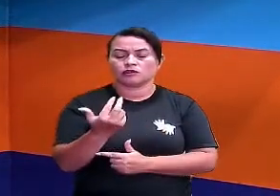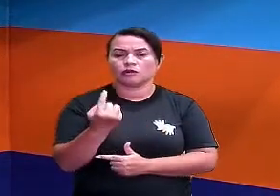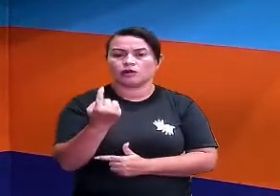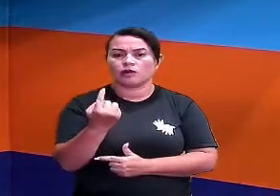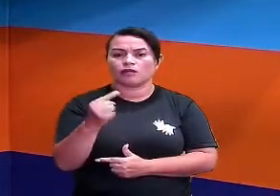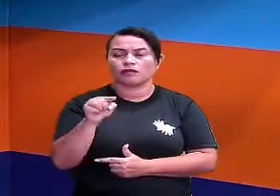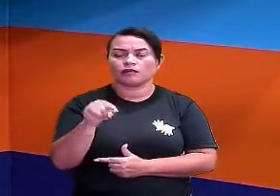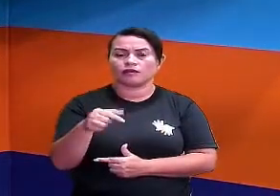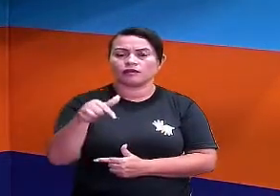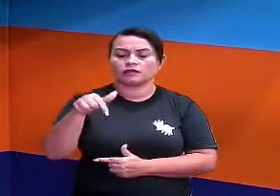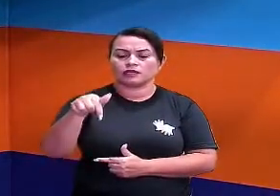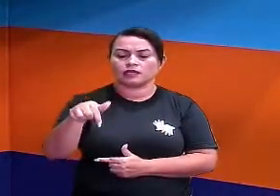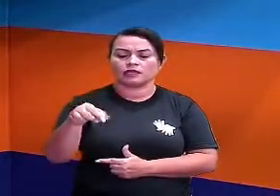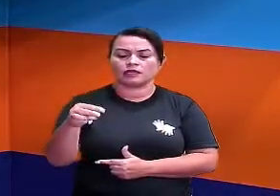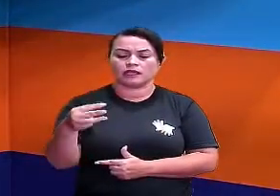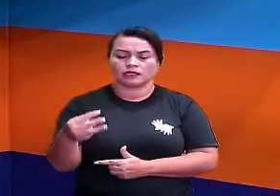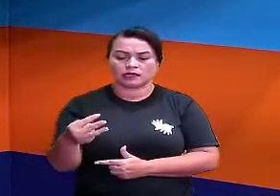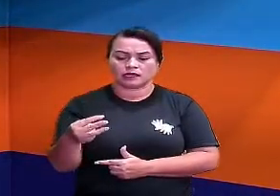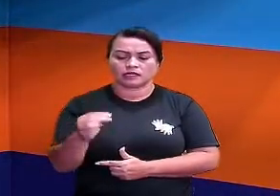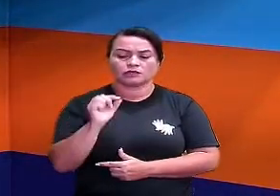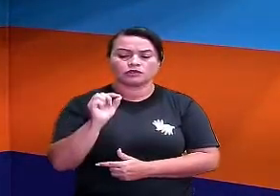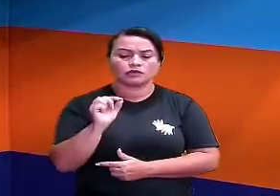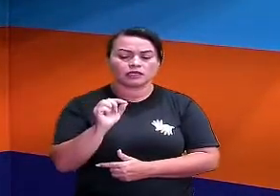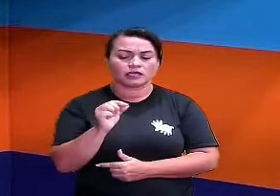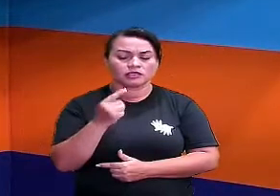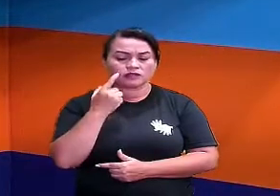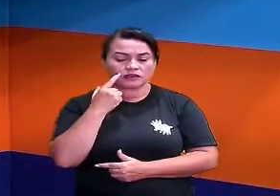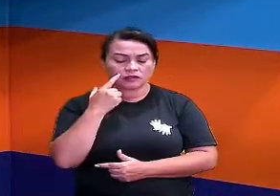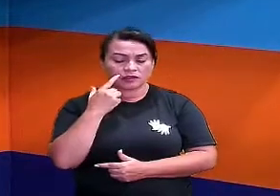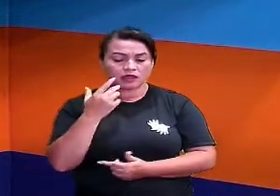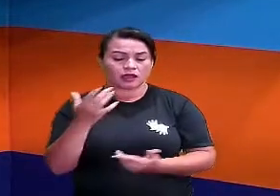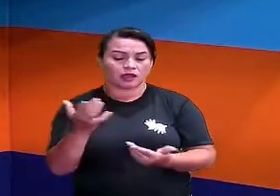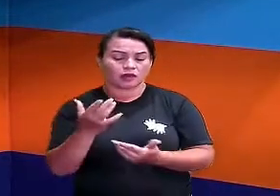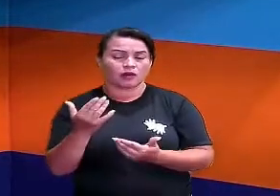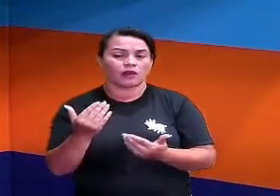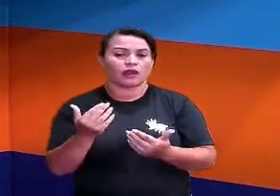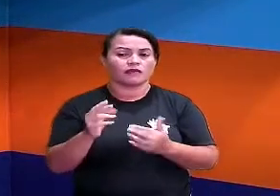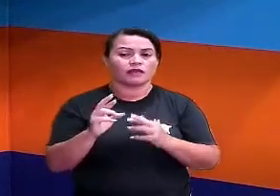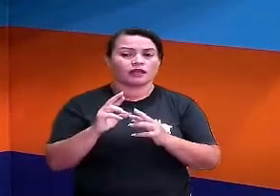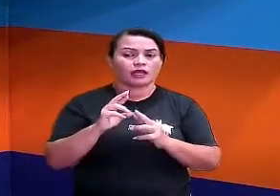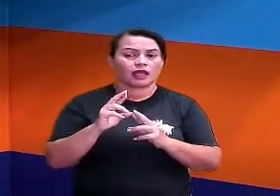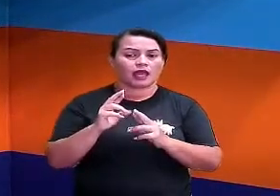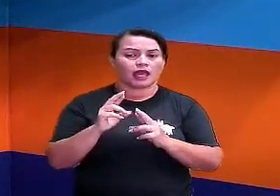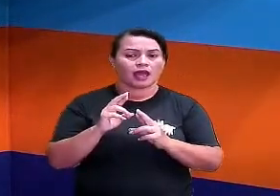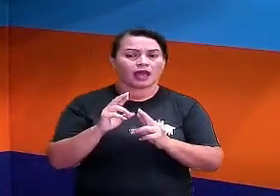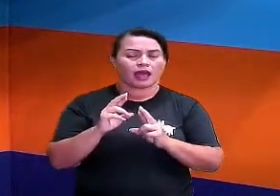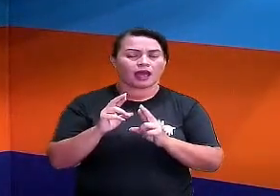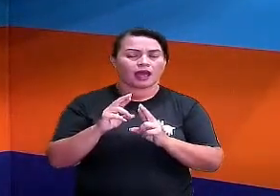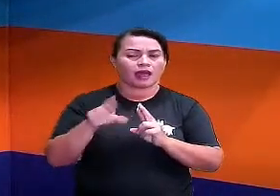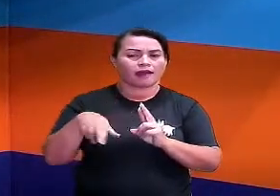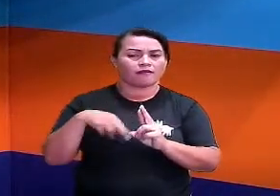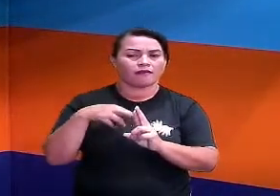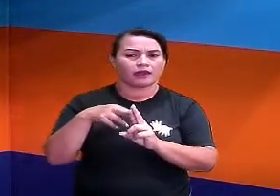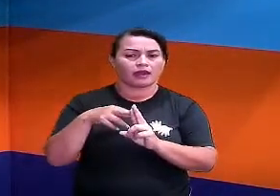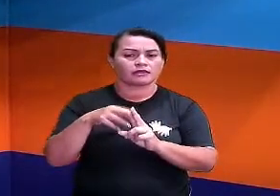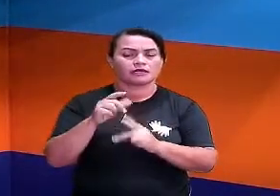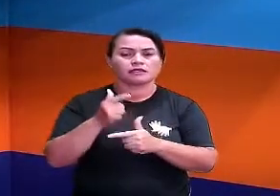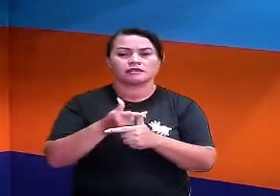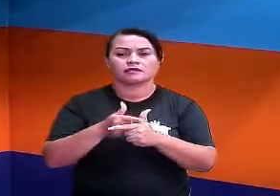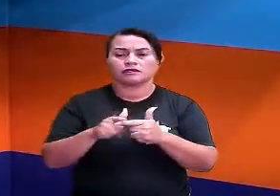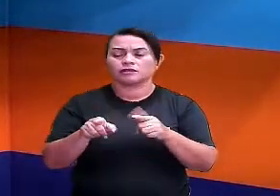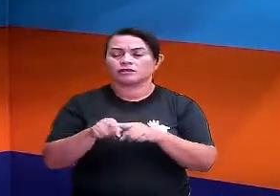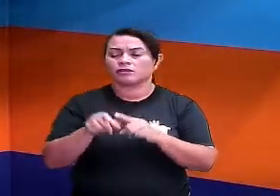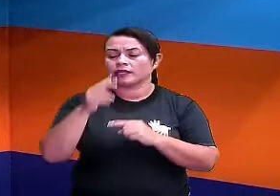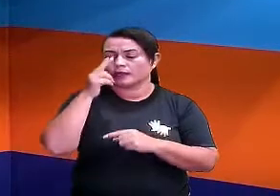1,73. Que aí eu vou fazer aquela questão de referência de divisão também da mesma forma, né? Logo,